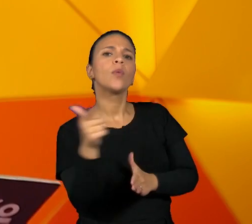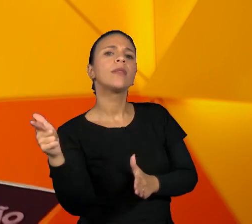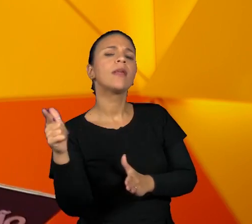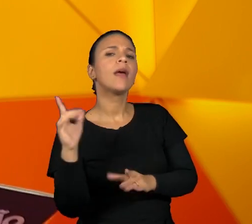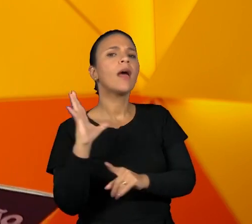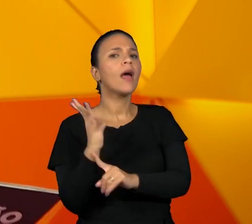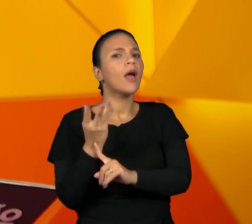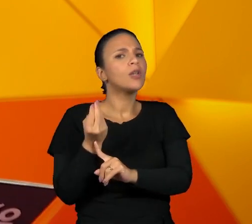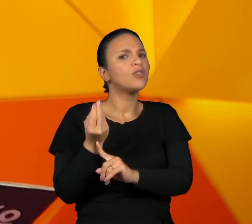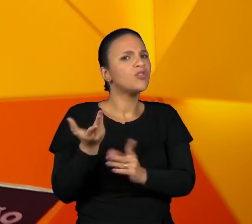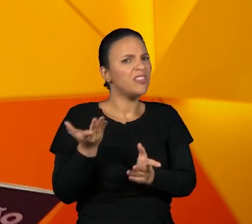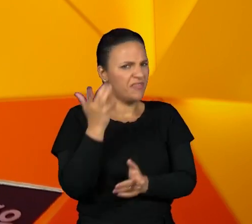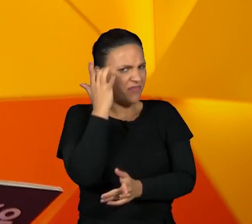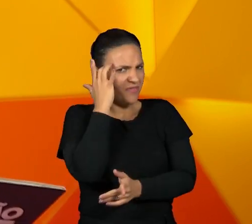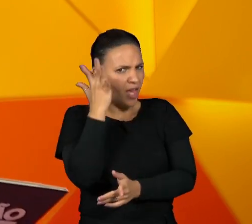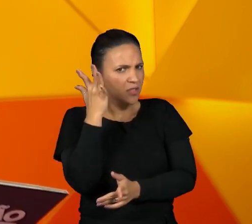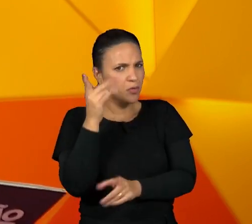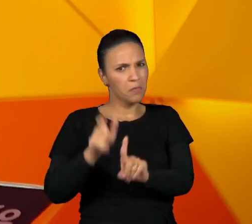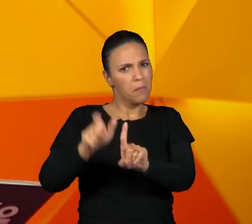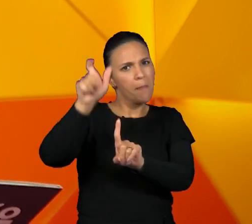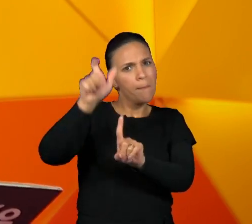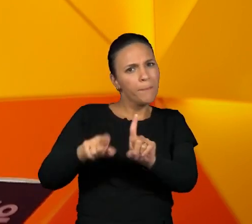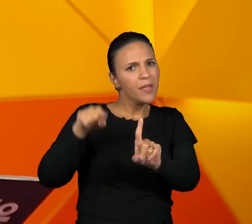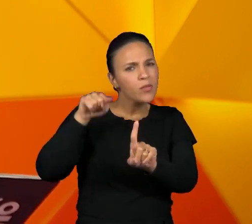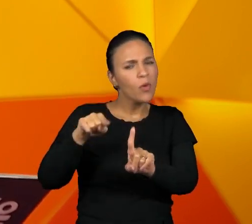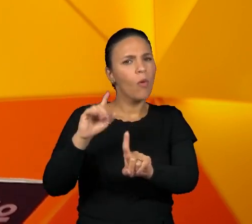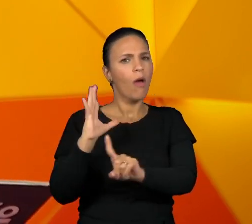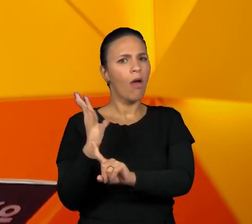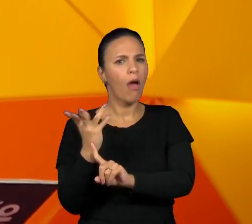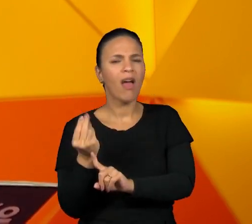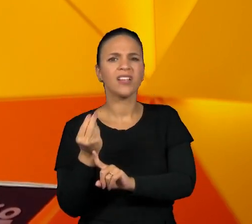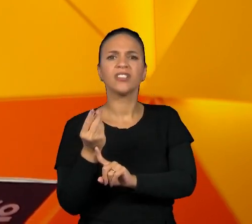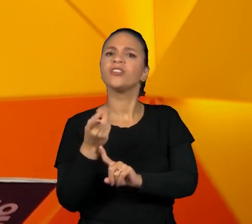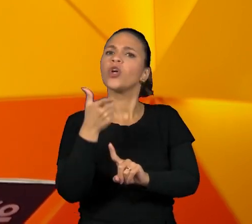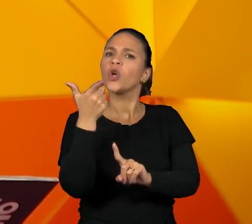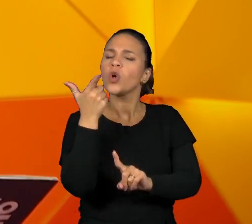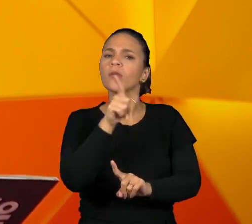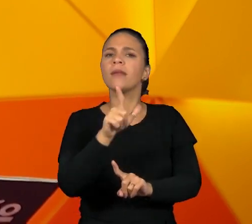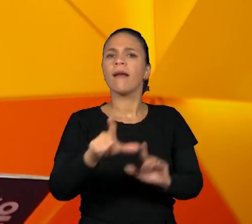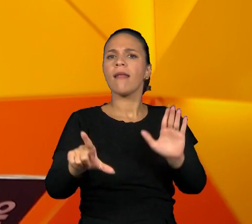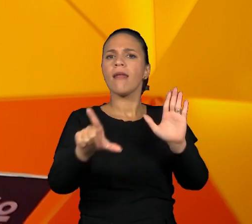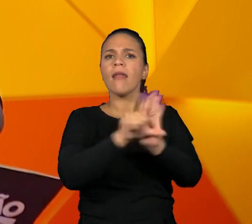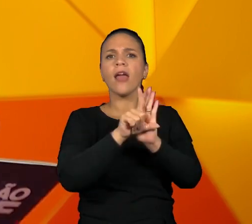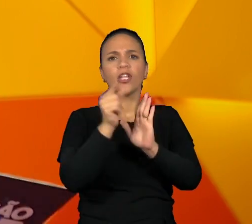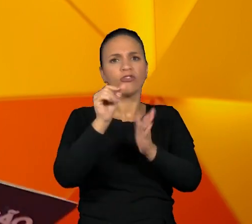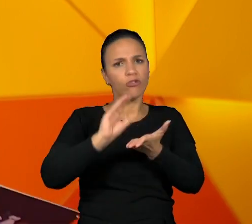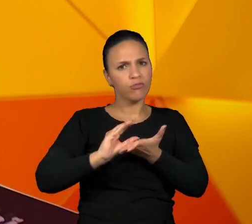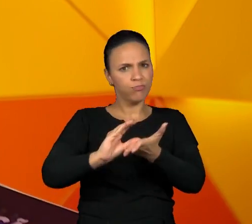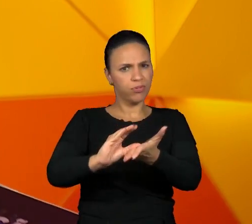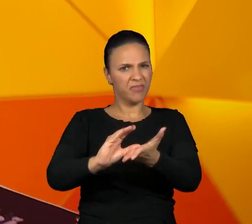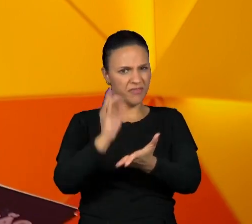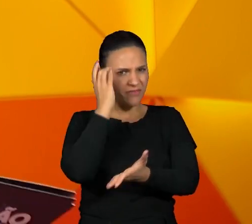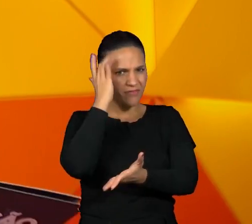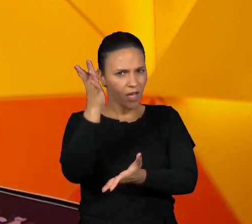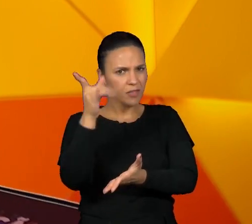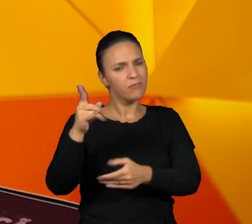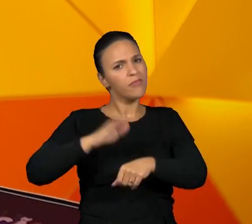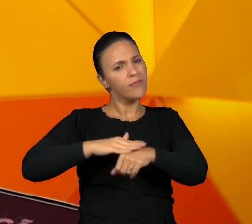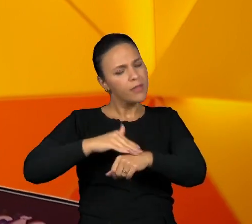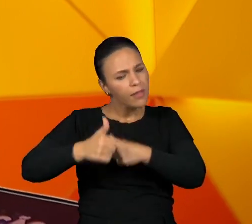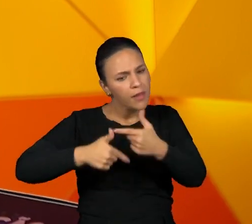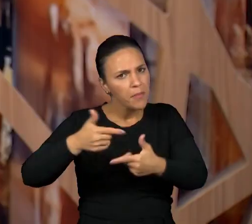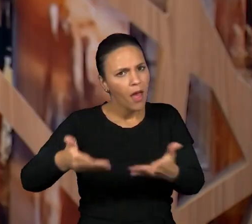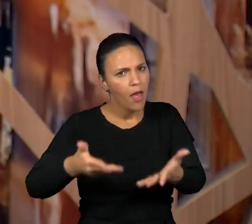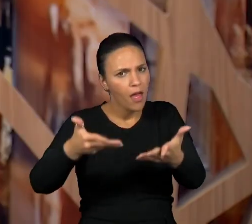artes, é fácil o artista ter acesso a legislações que permitam que dinheiro seja investido para que ele desenvolva o trabalho